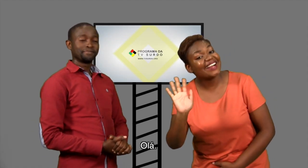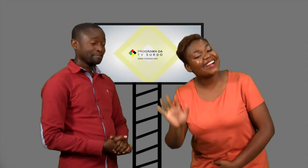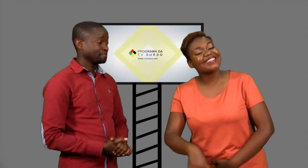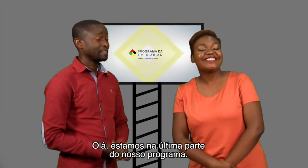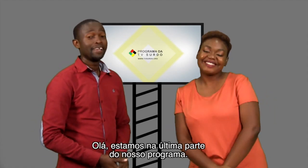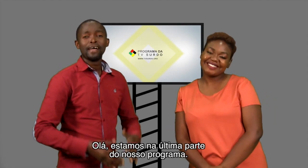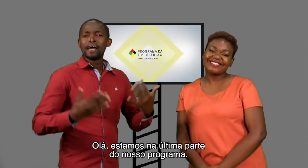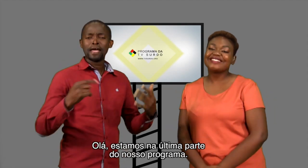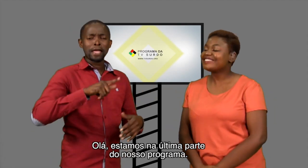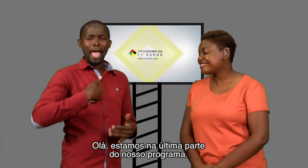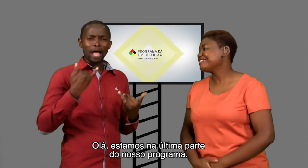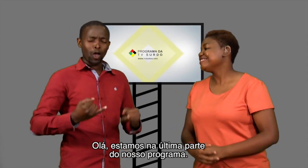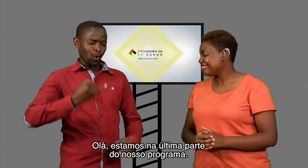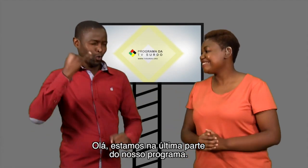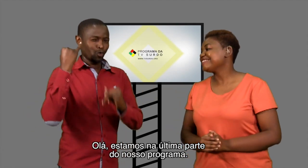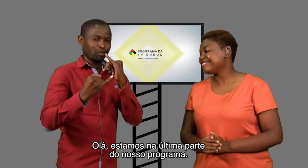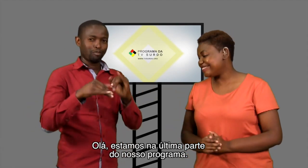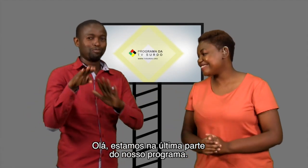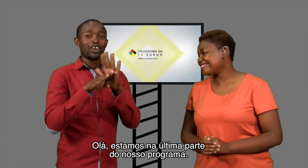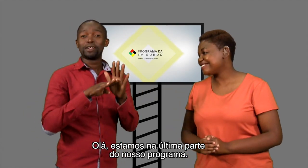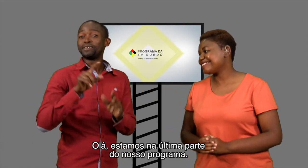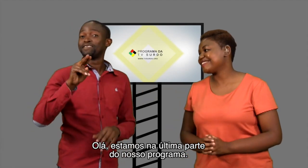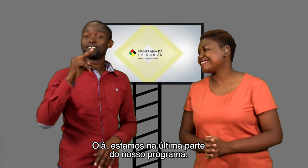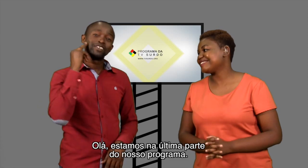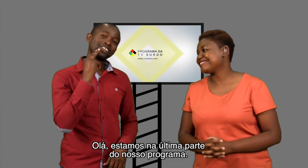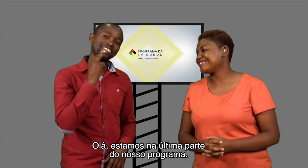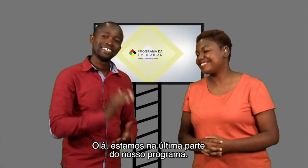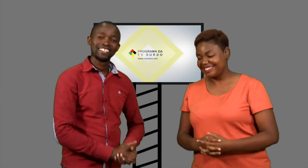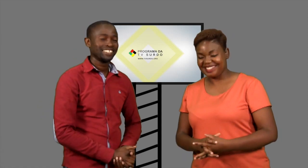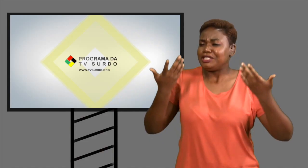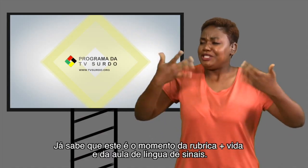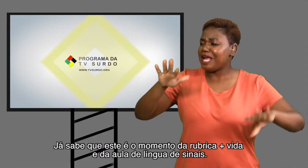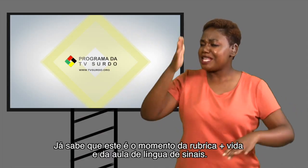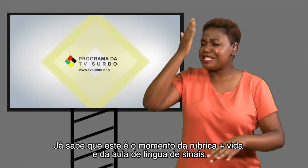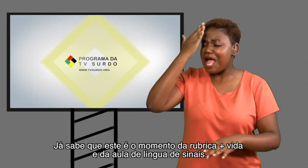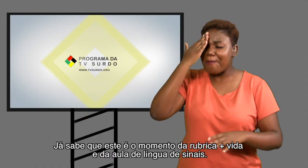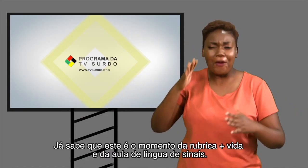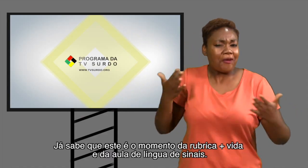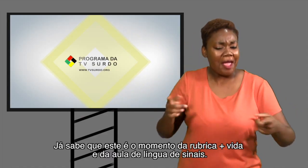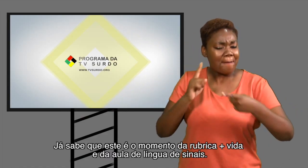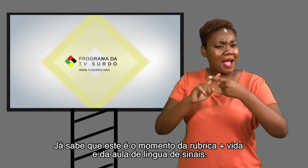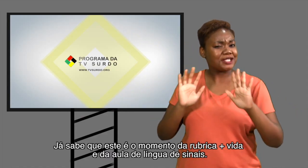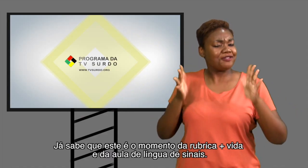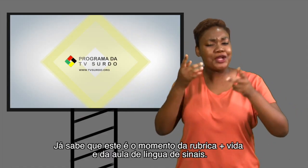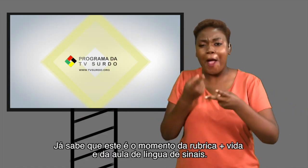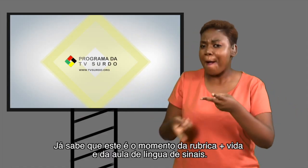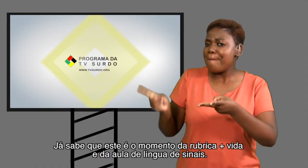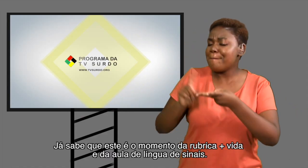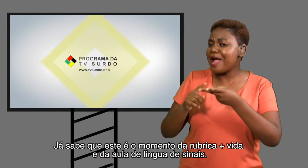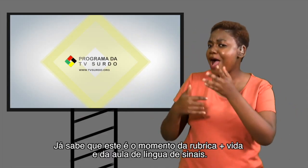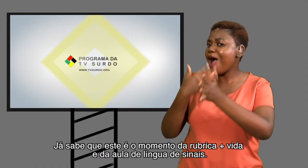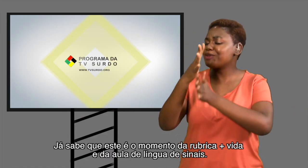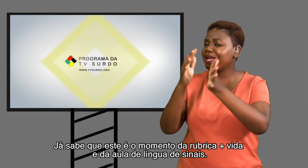Olá! Olá! Estamos na última parte do nosso programa. Já sabe que este é o momento da rubrica